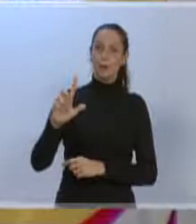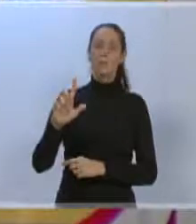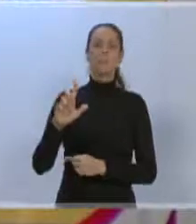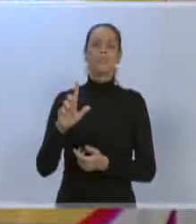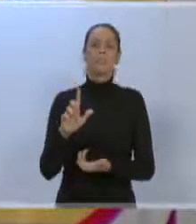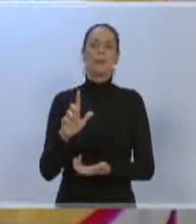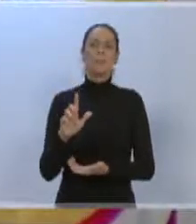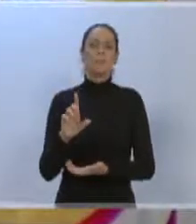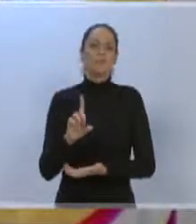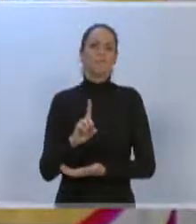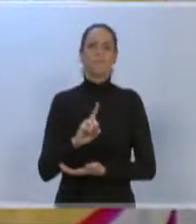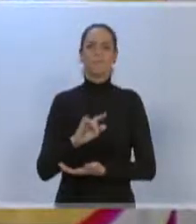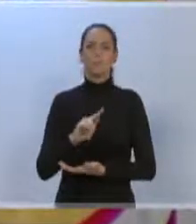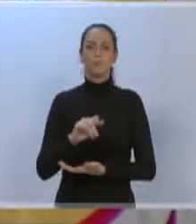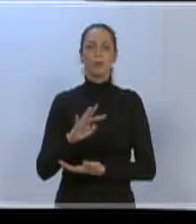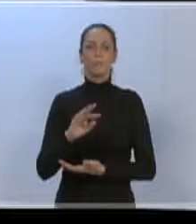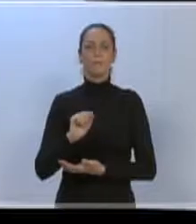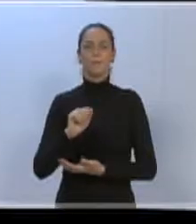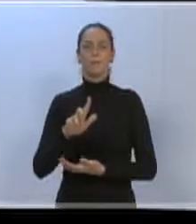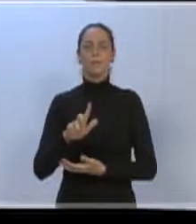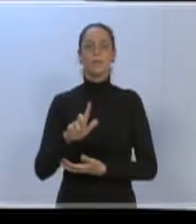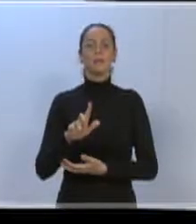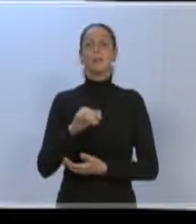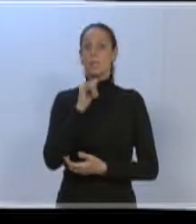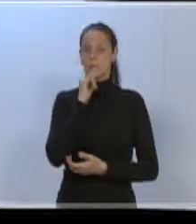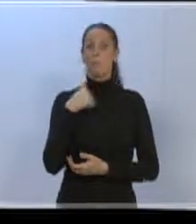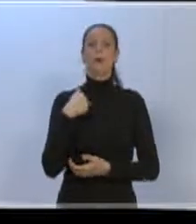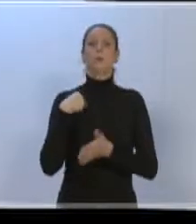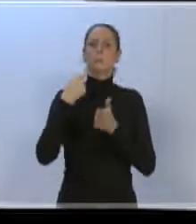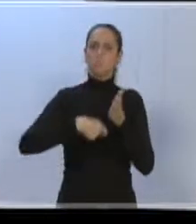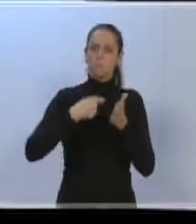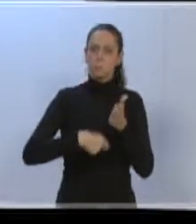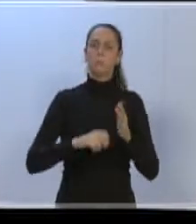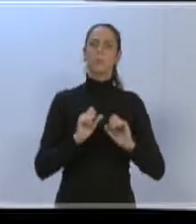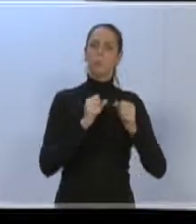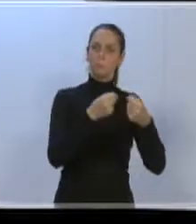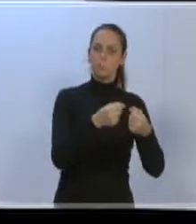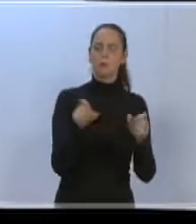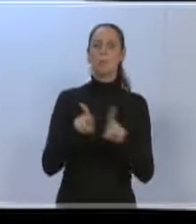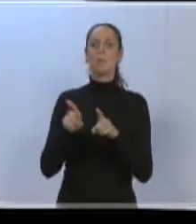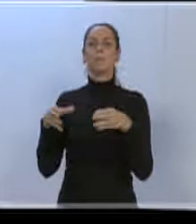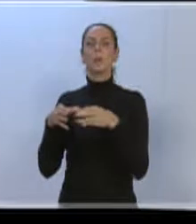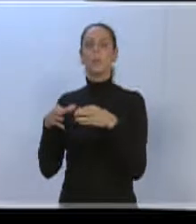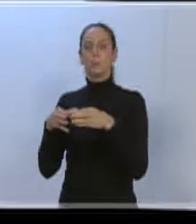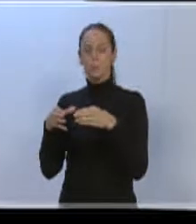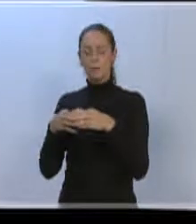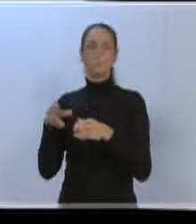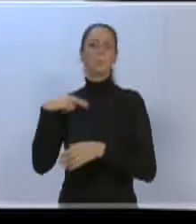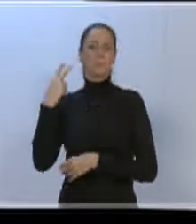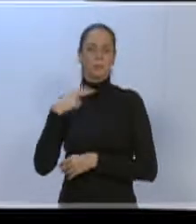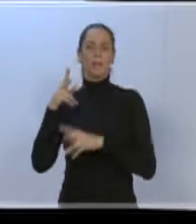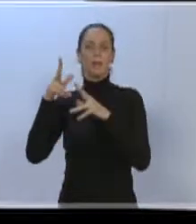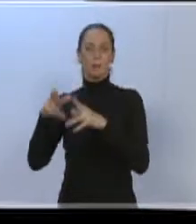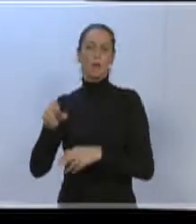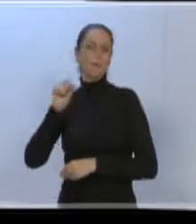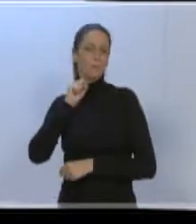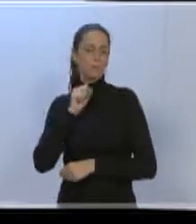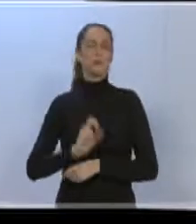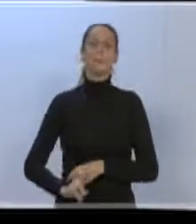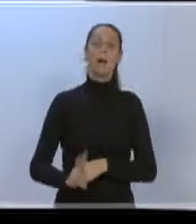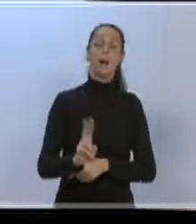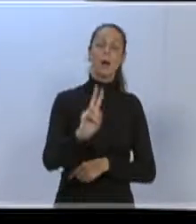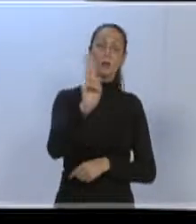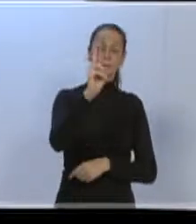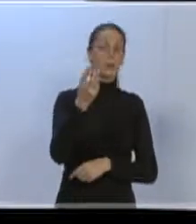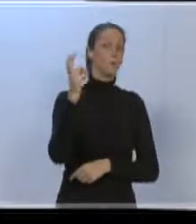trazendo de forma constante nessa tribuna através do engajamento fora assim como outros vereadores como vereadora sílvia zimmermann a necessidade de valorizarmos